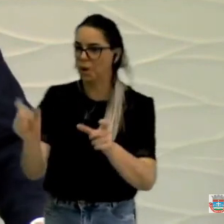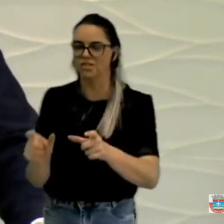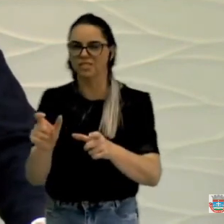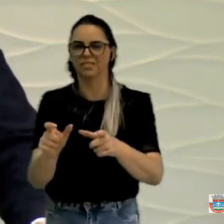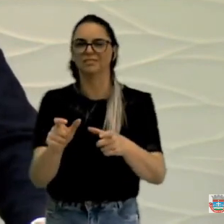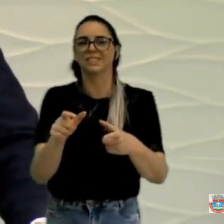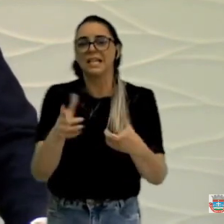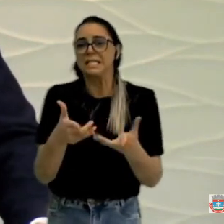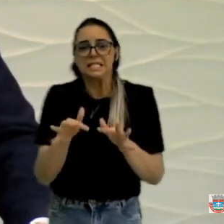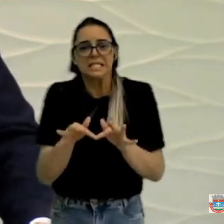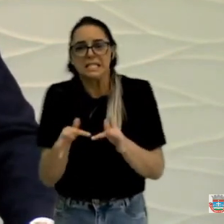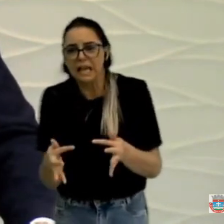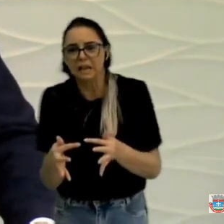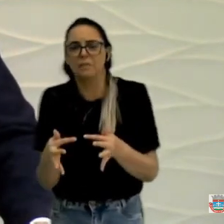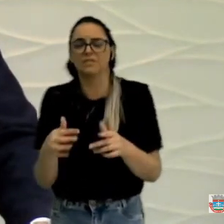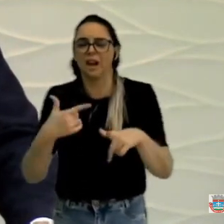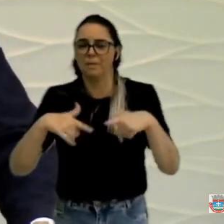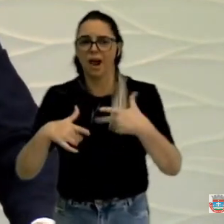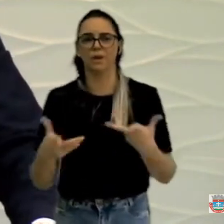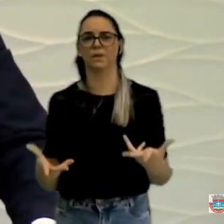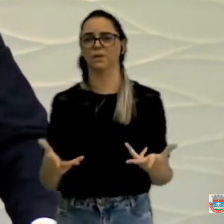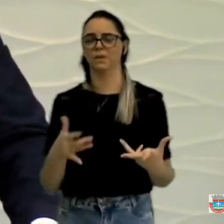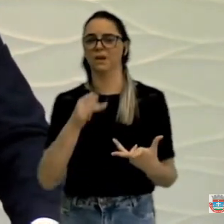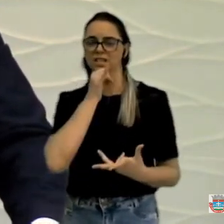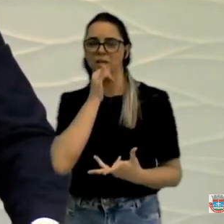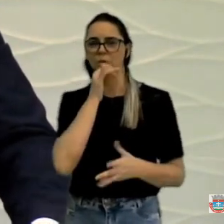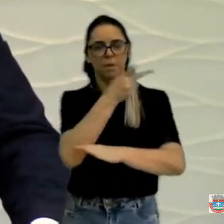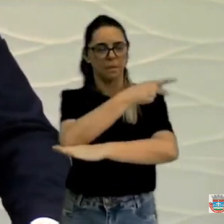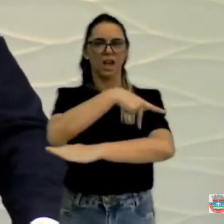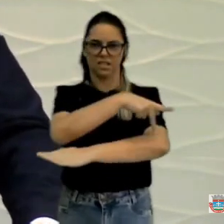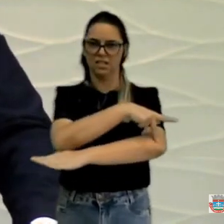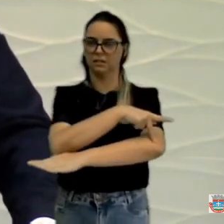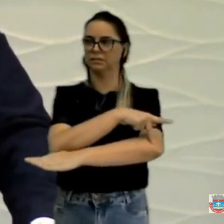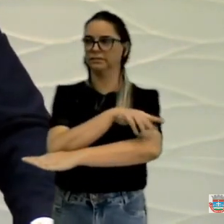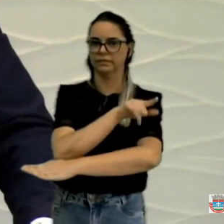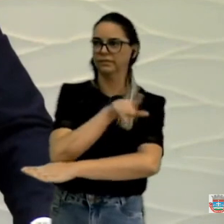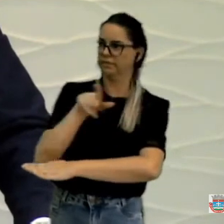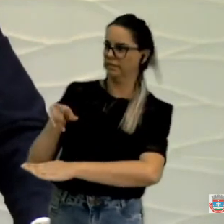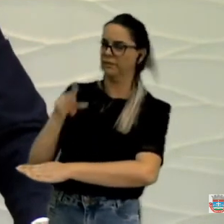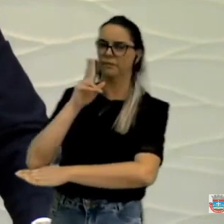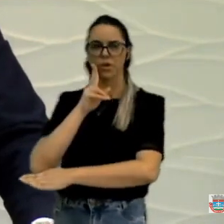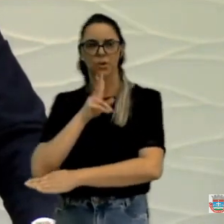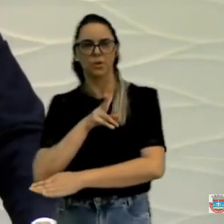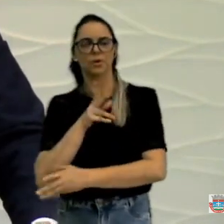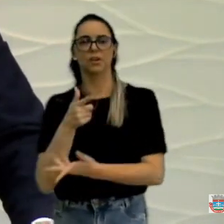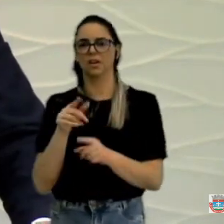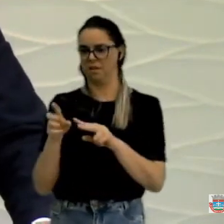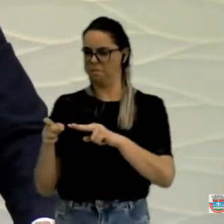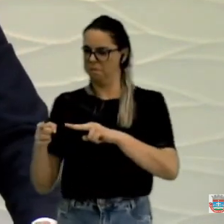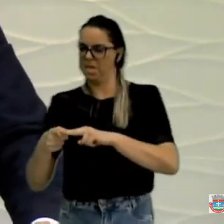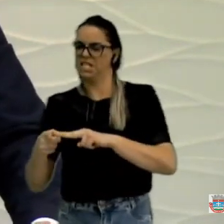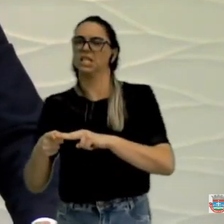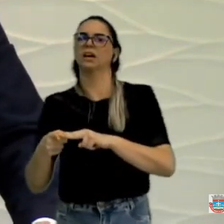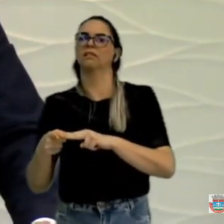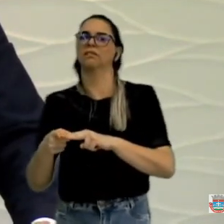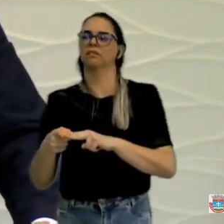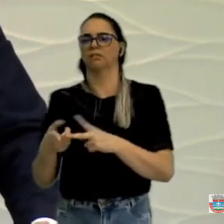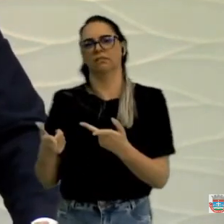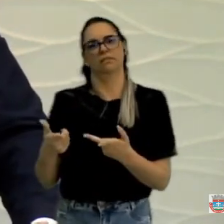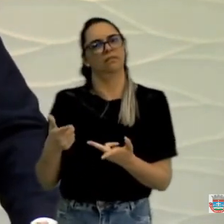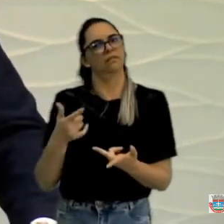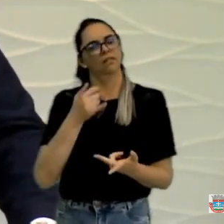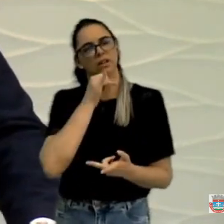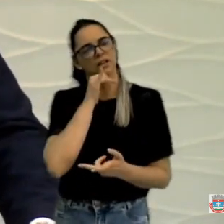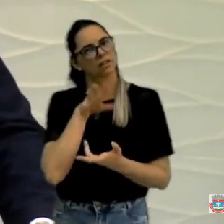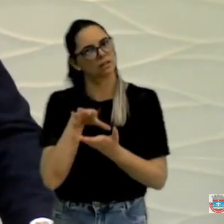O quanto uma simples praça, que aqui alguns vereadores chamam de pedaço de pizza, mas como essas simples praças